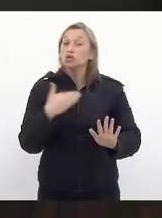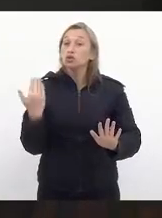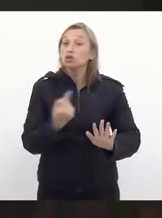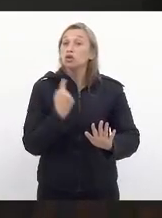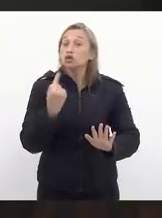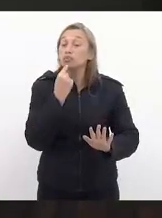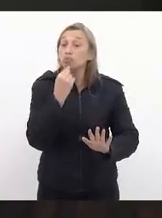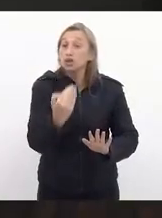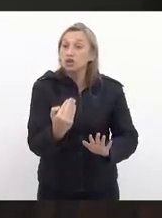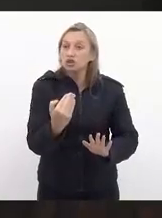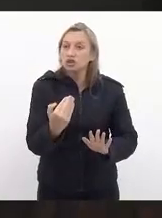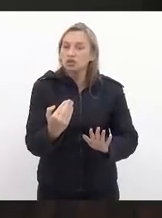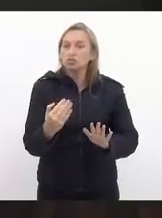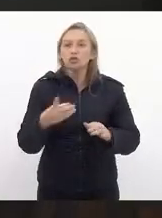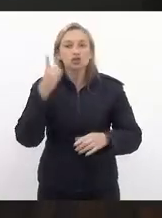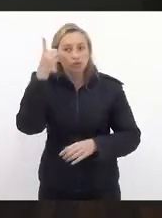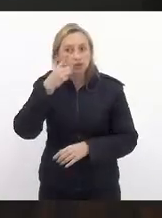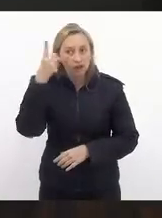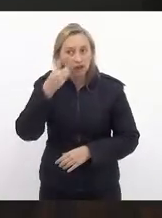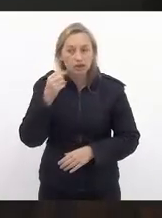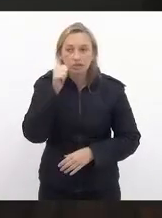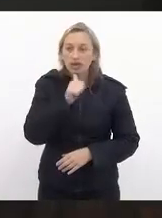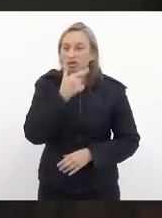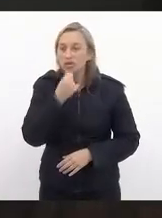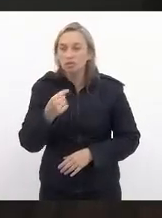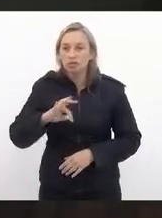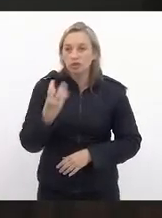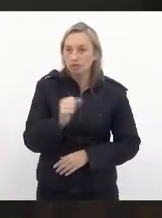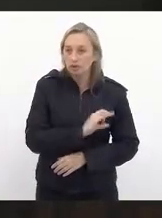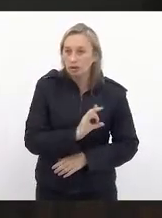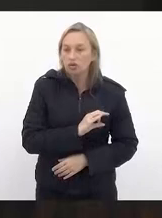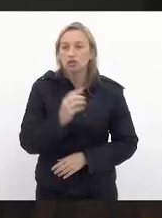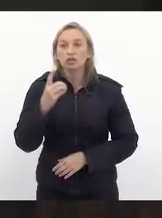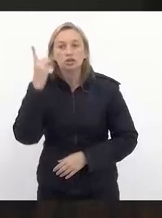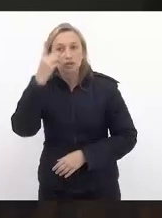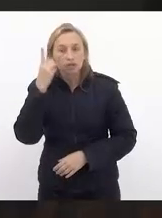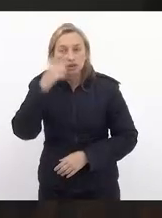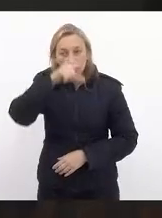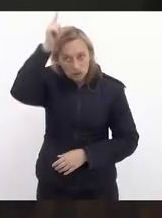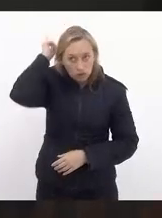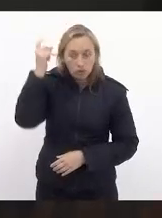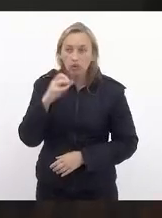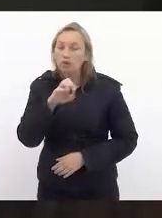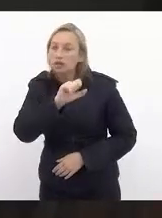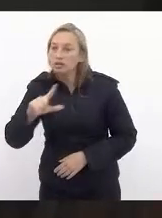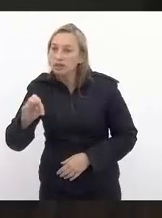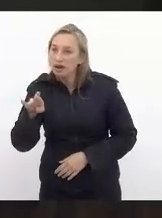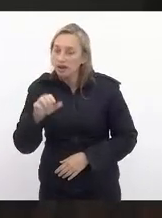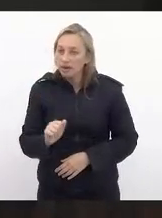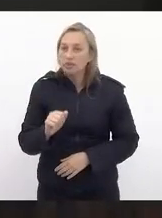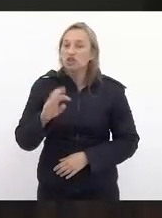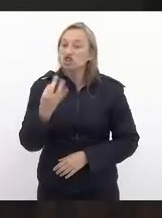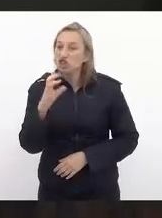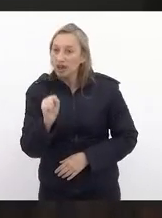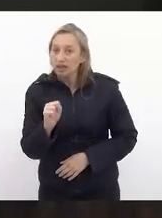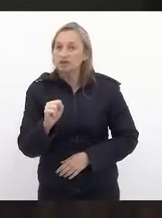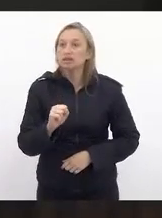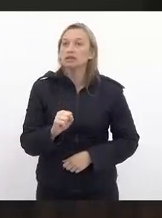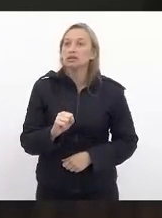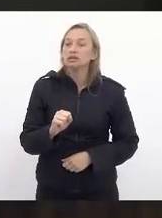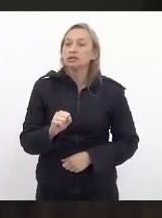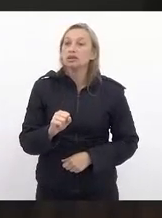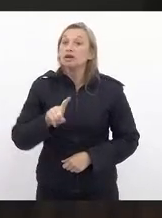pedimos para os deputados e deputadas Martha Rocha Deputado Luiz Paulo Coronel Salema Charles Batista